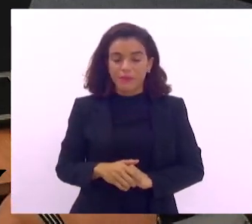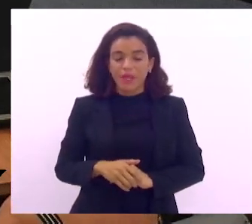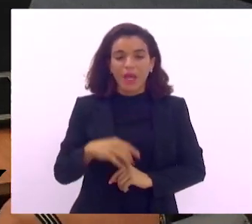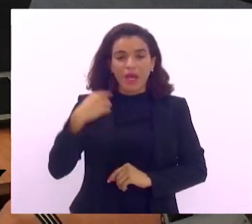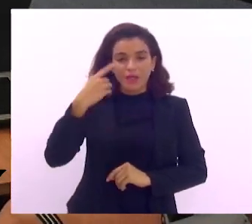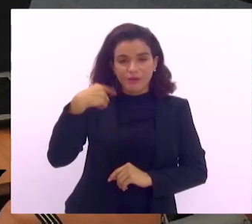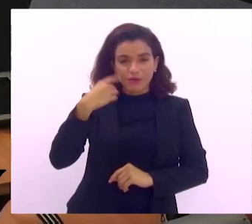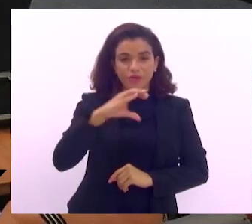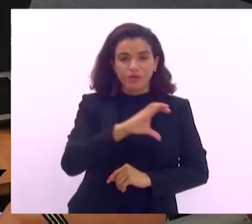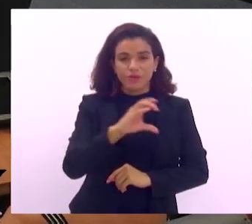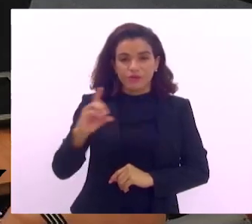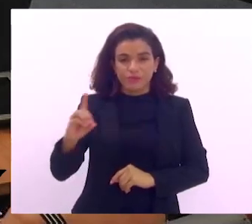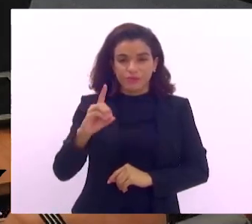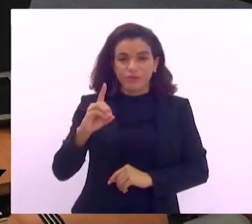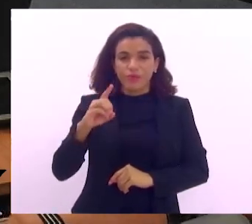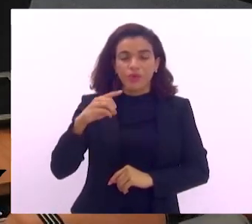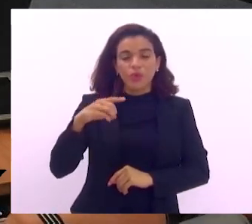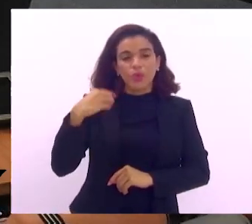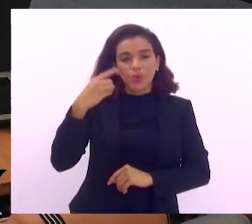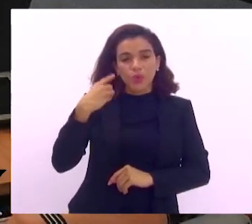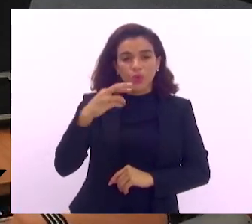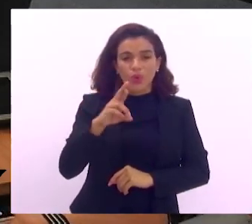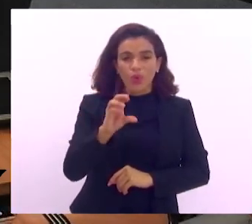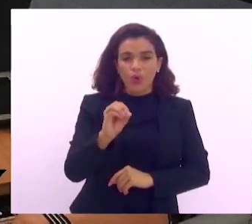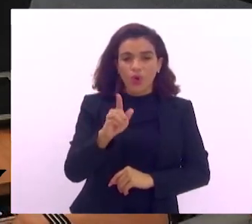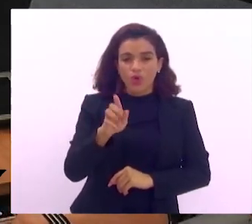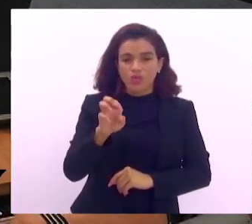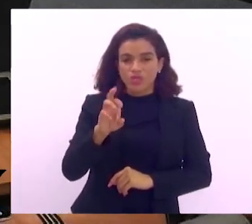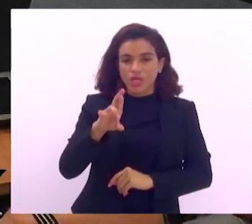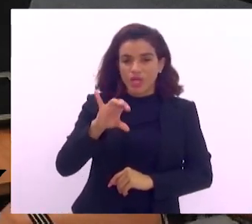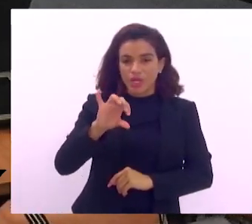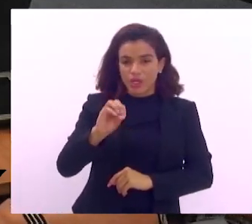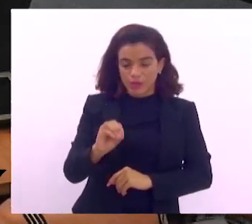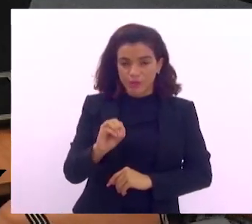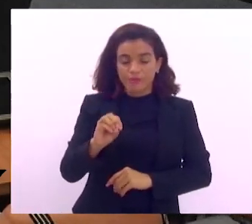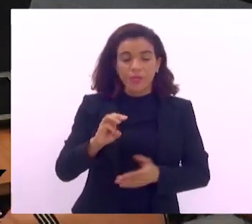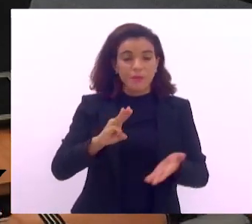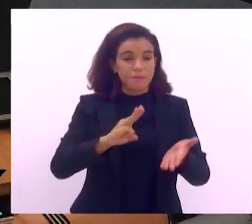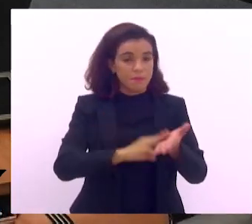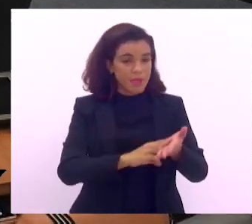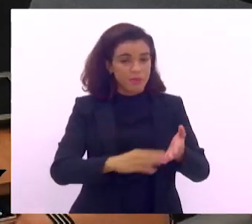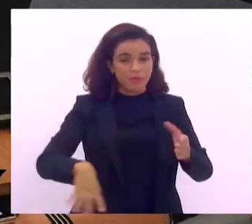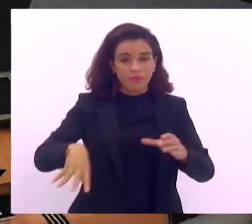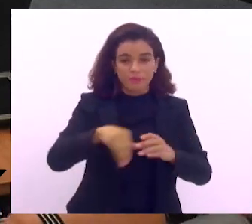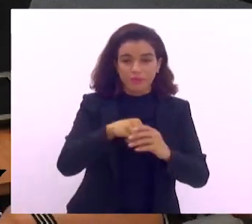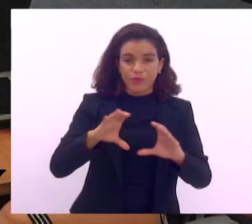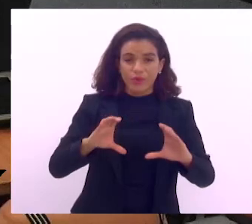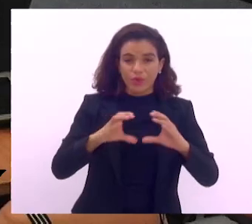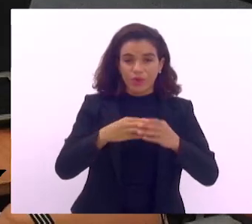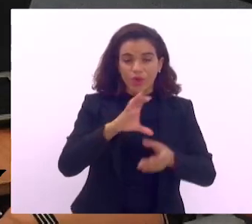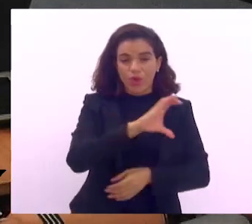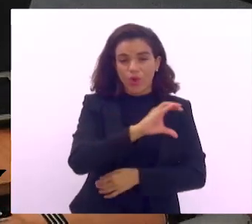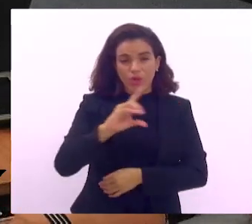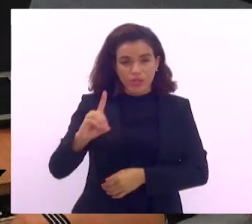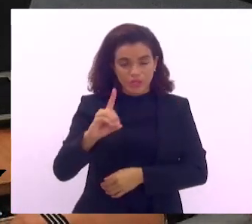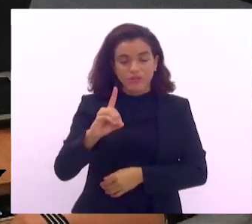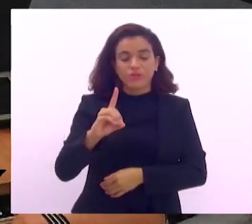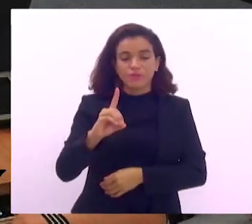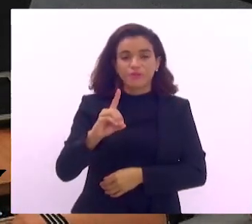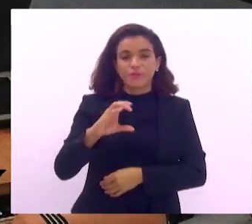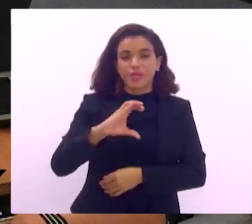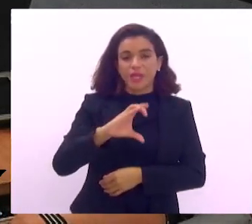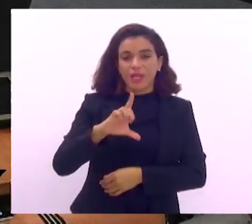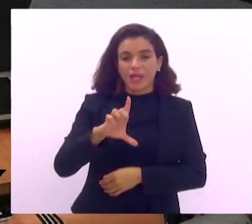advogado e coordenador doutor Rogério Gomes, e advogado e membro da coordenação doutora Cleusimar Borges